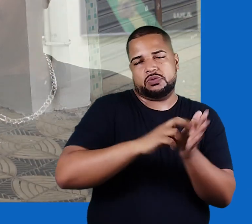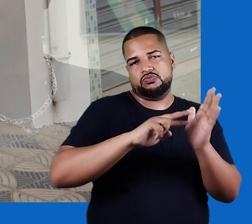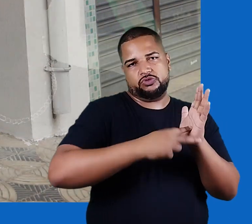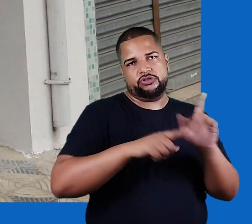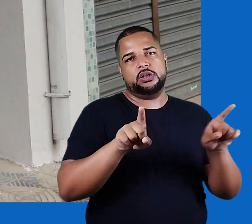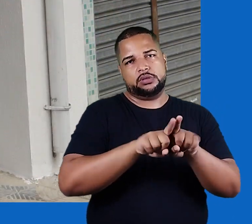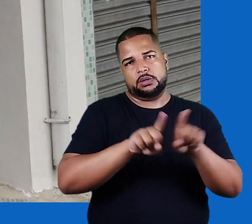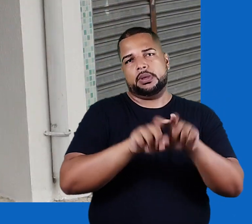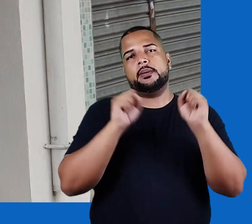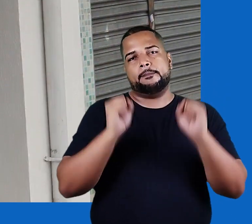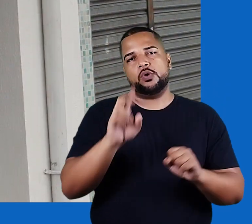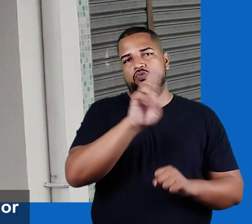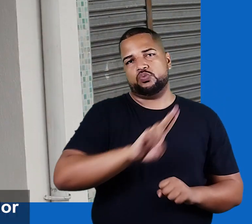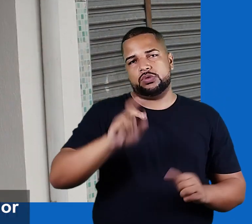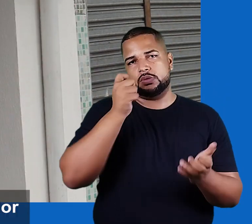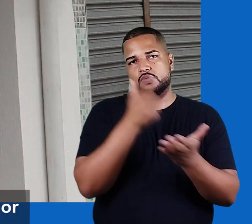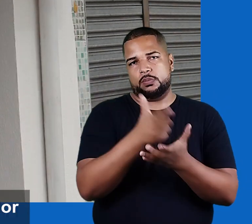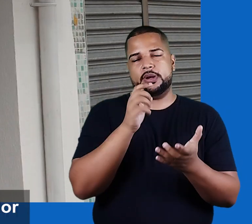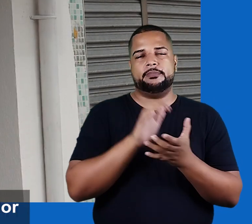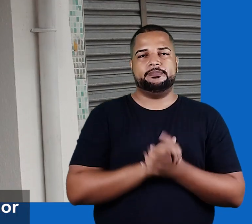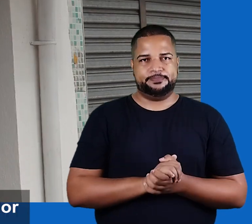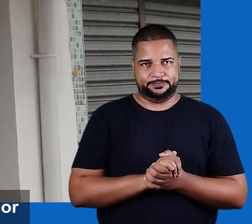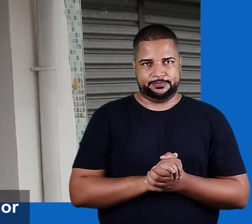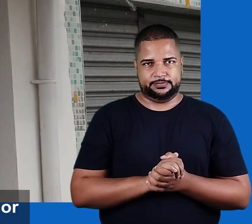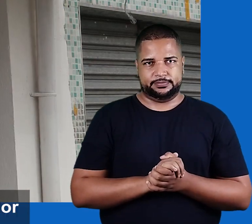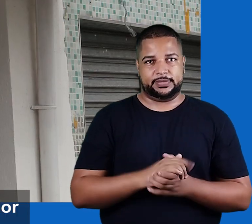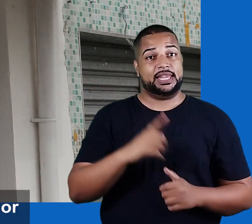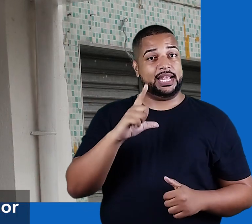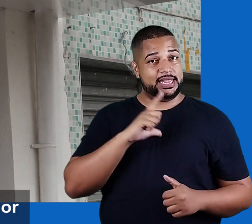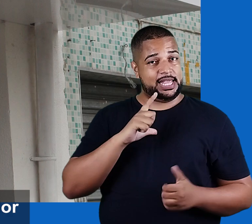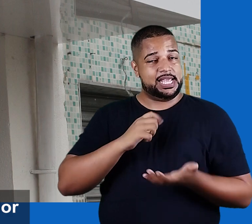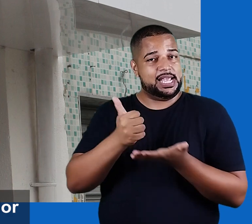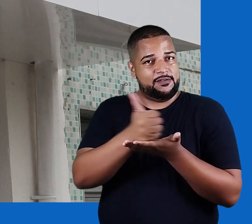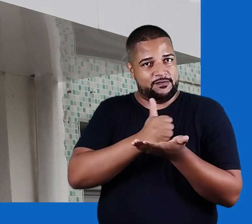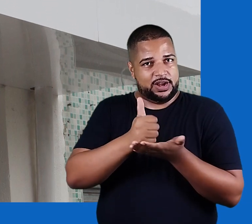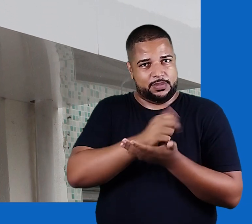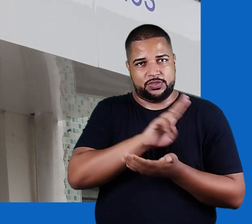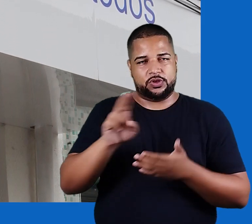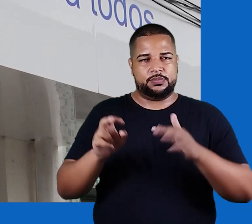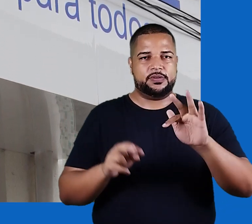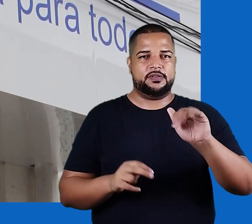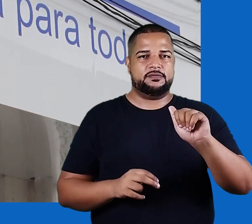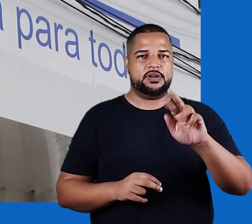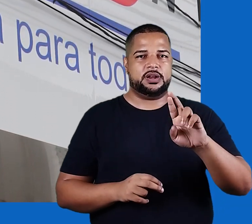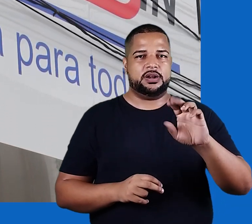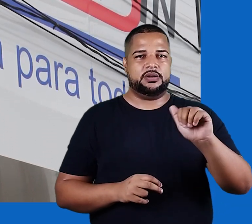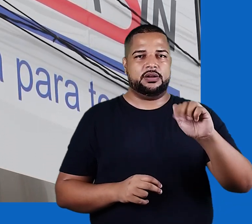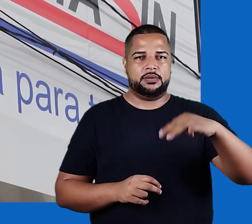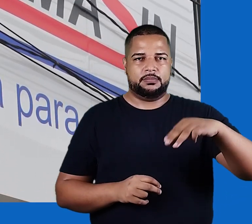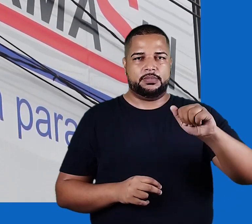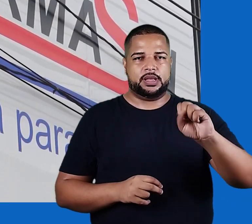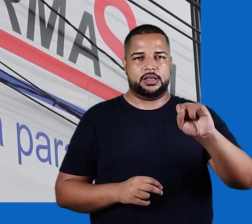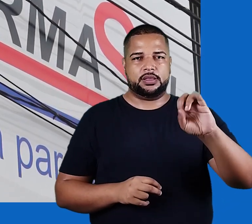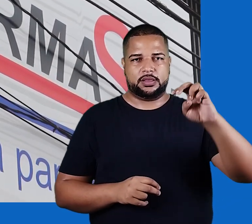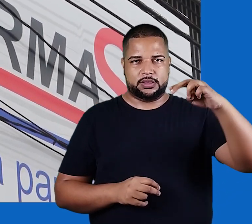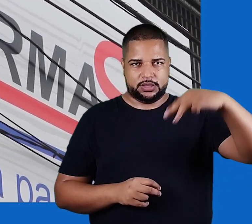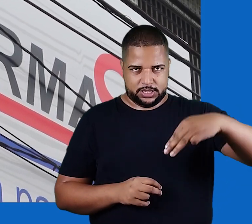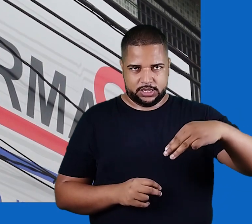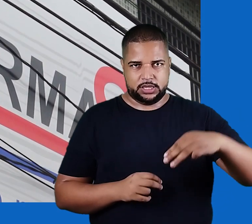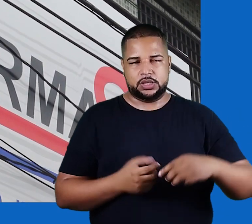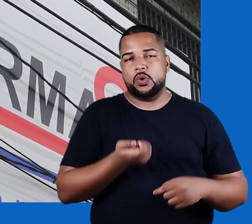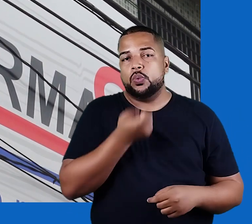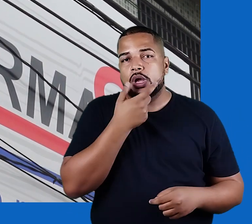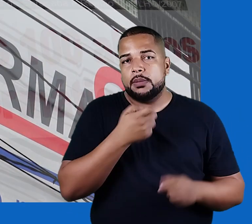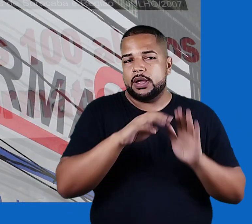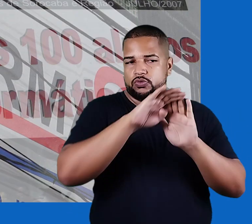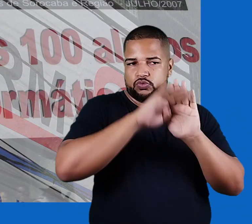condições. Além da Farmacim, Farmácia do Trabalhador do Transporte, com remédios a preço de custo para a